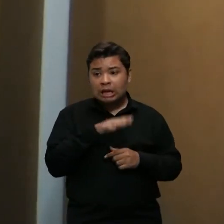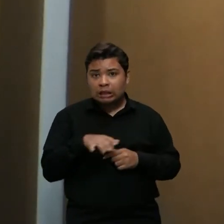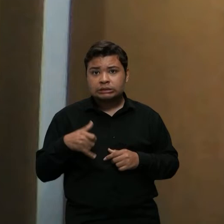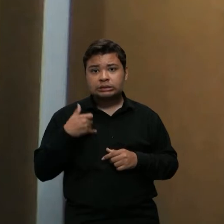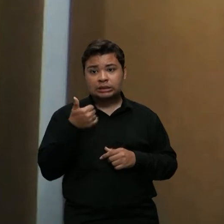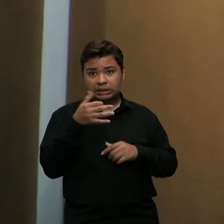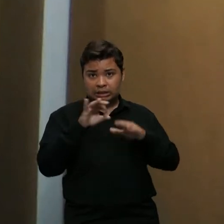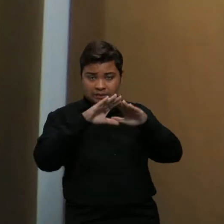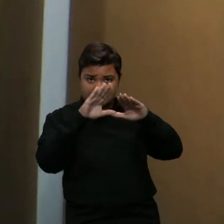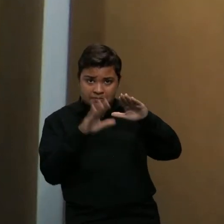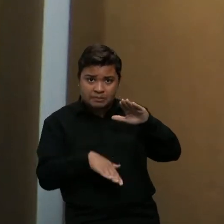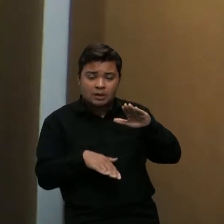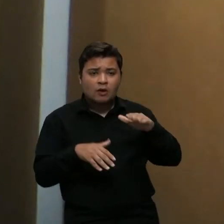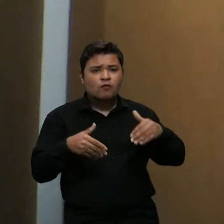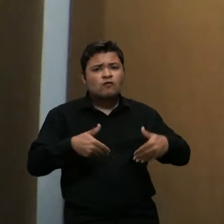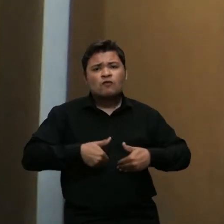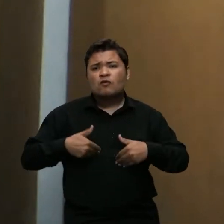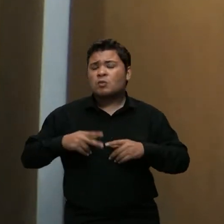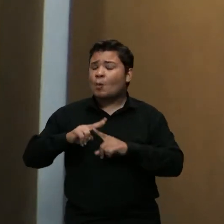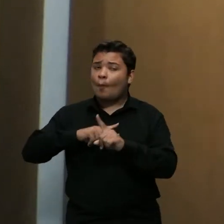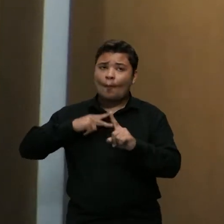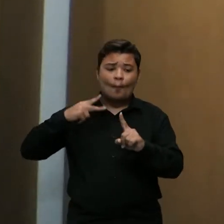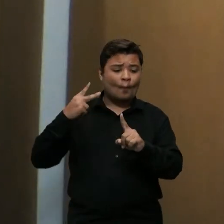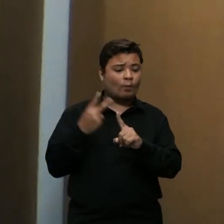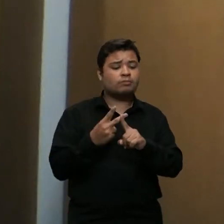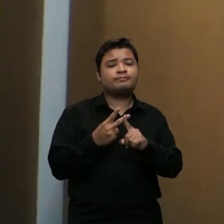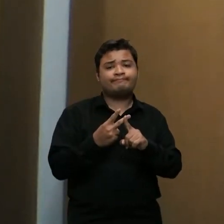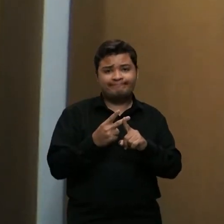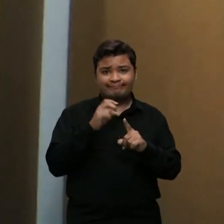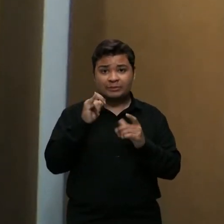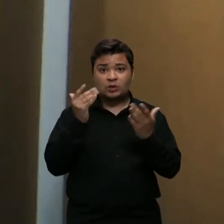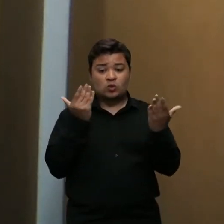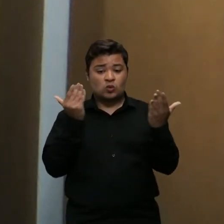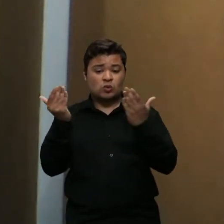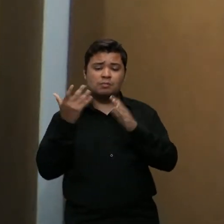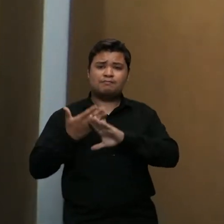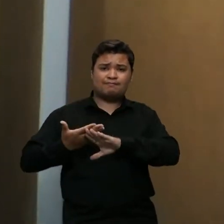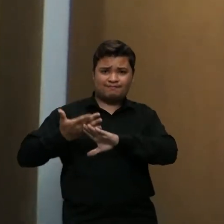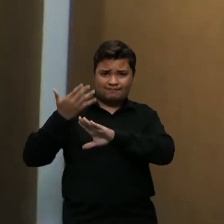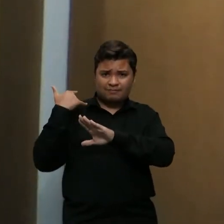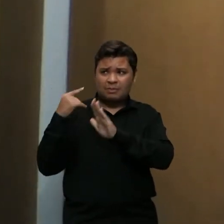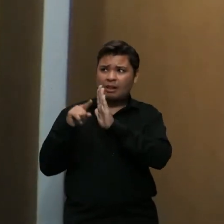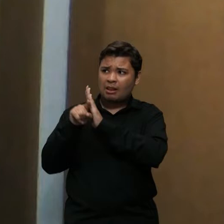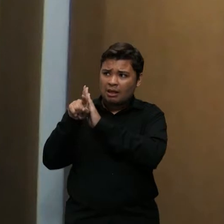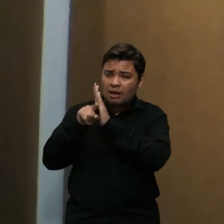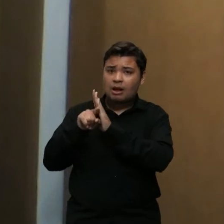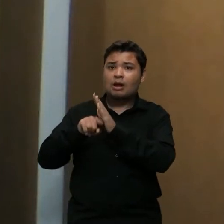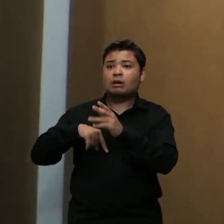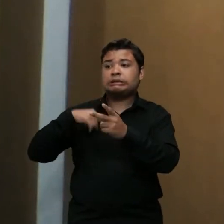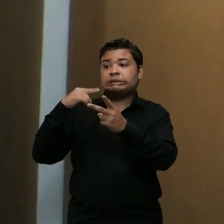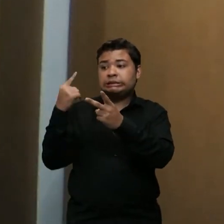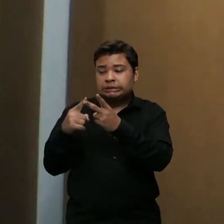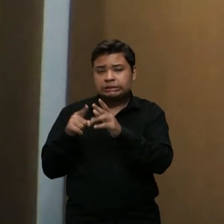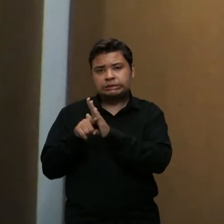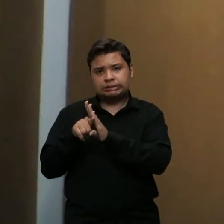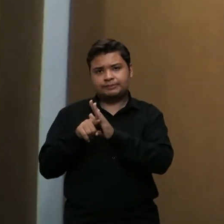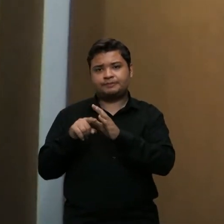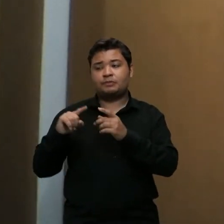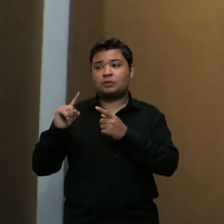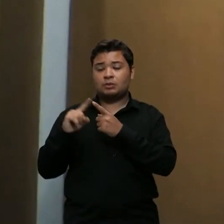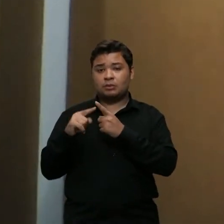idade, se comparado com os resultados do primeiro Vigisan para o segundo Vigisan. Então, o primeiro Vigisan foi em